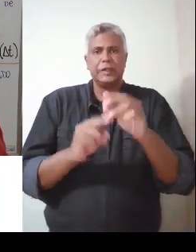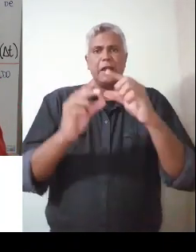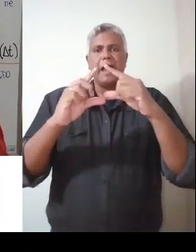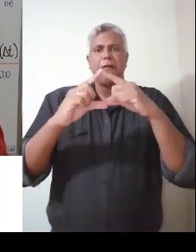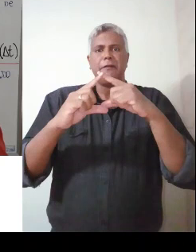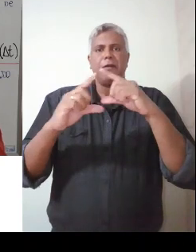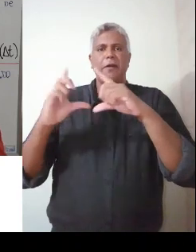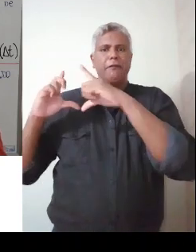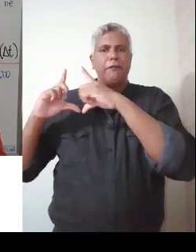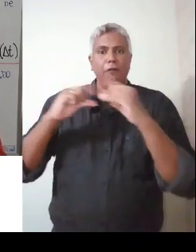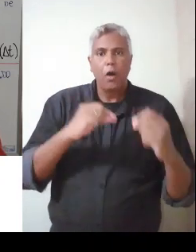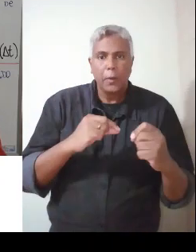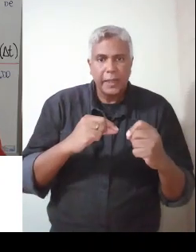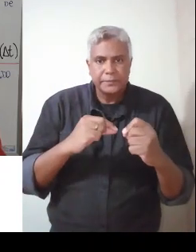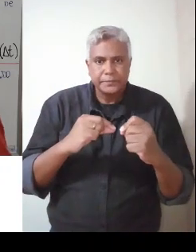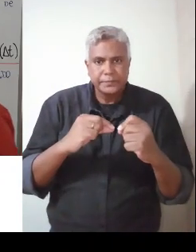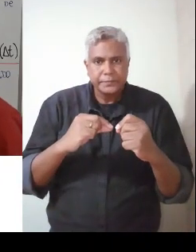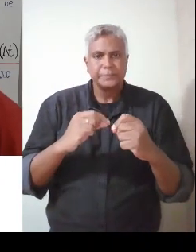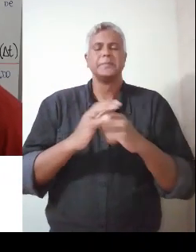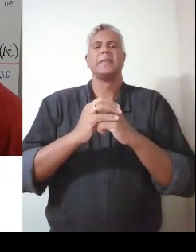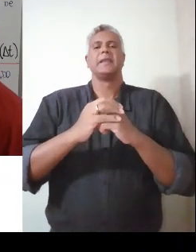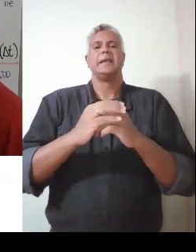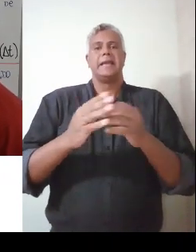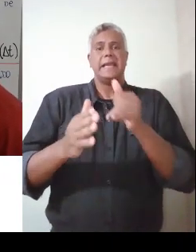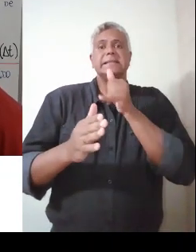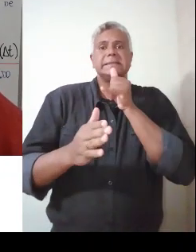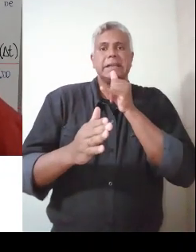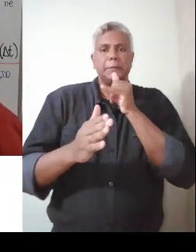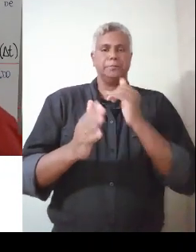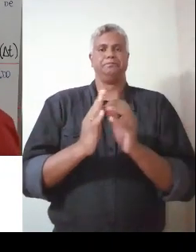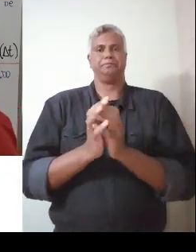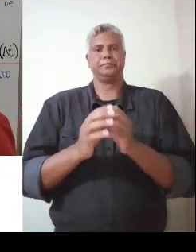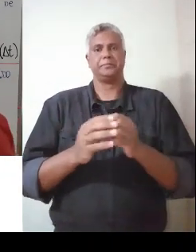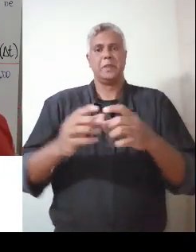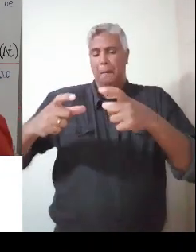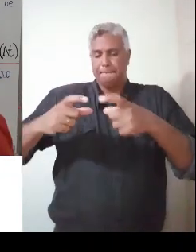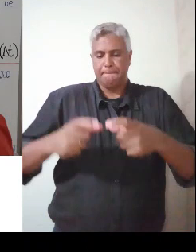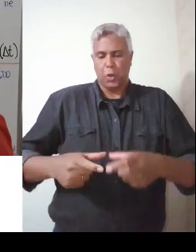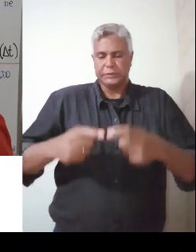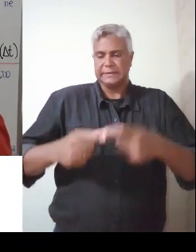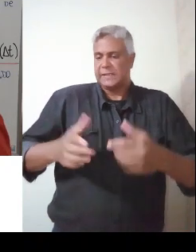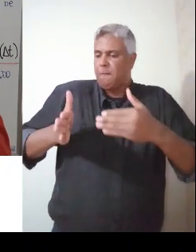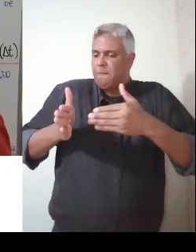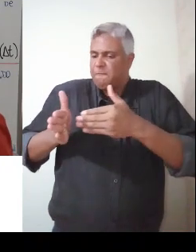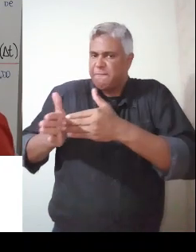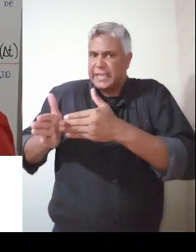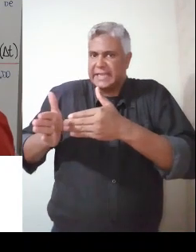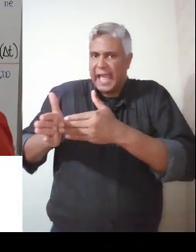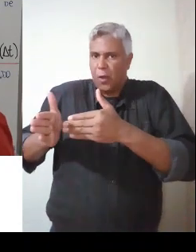A posição posterior, também chamada de posição final, menos